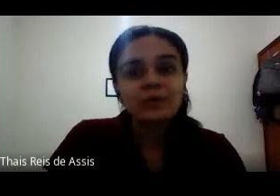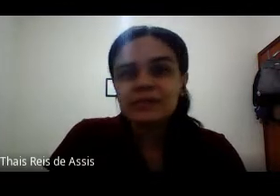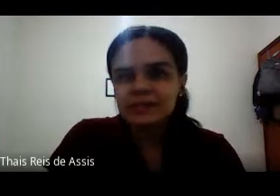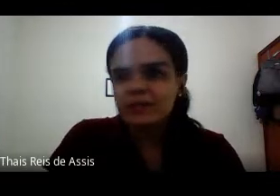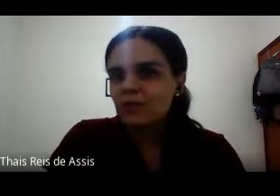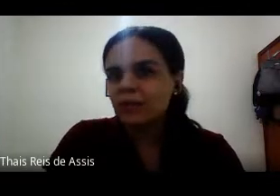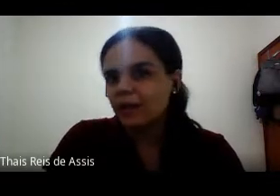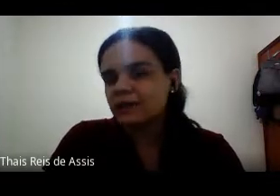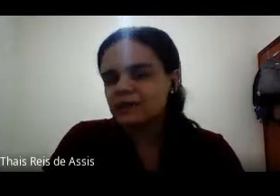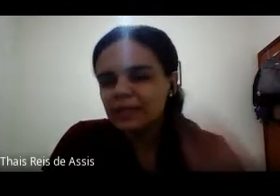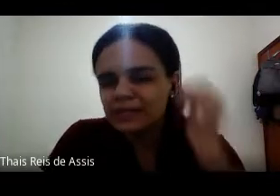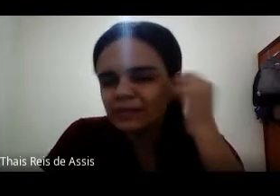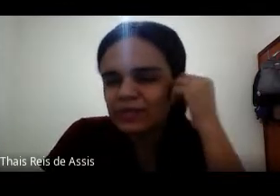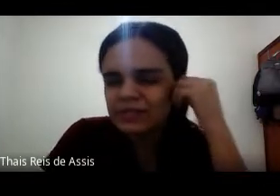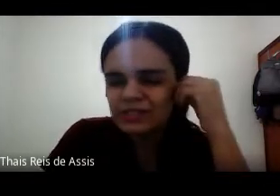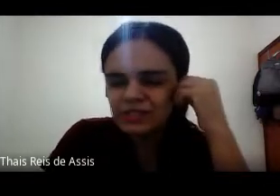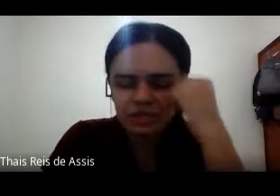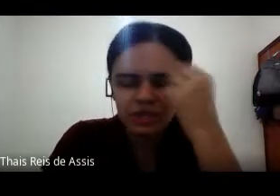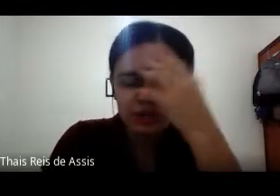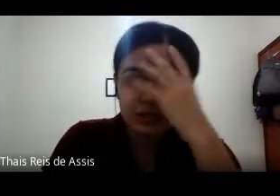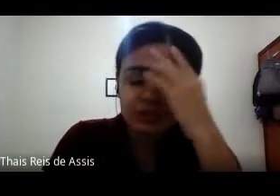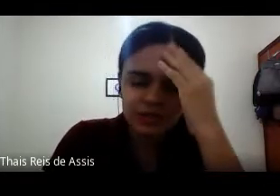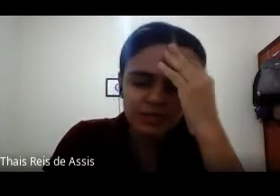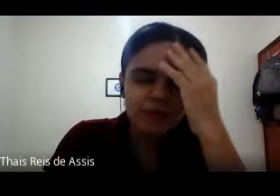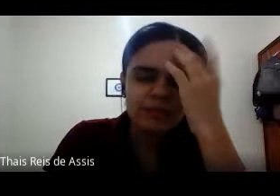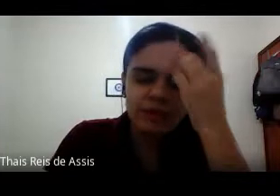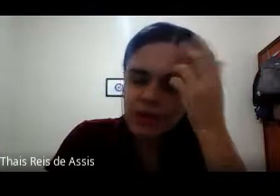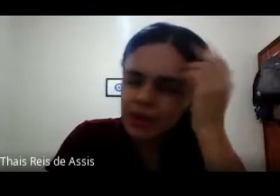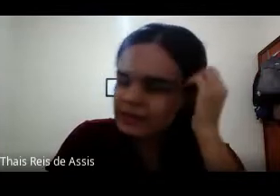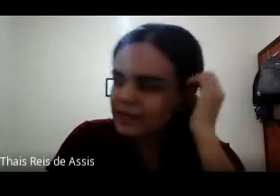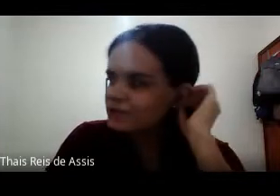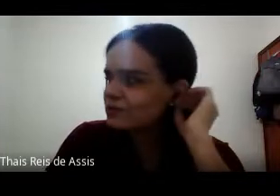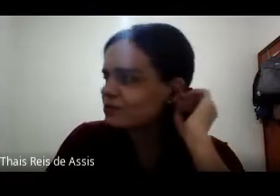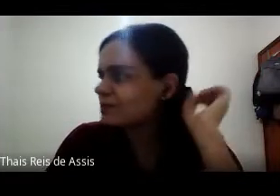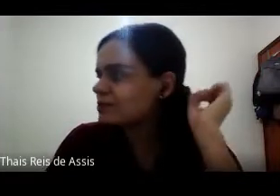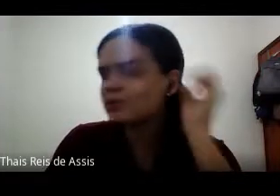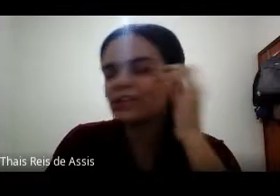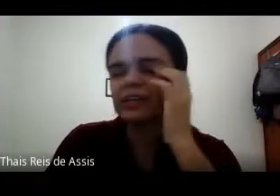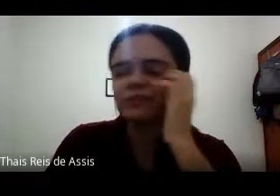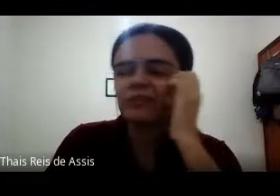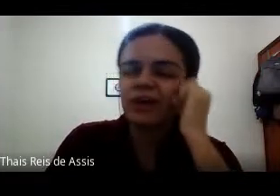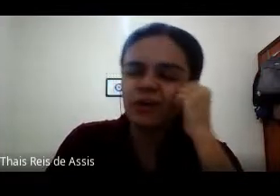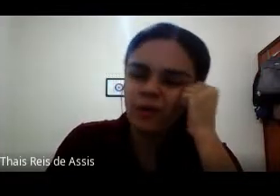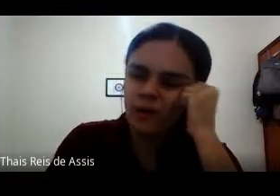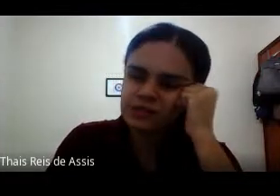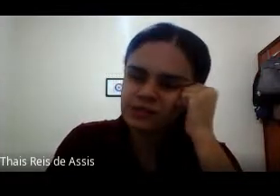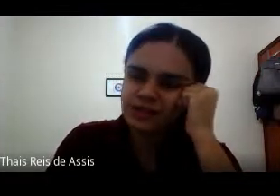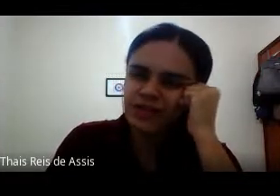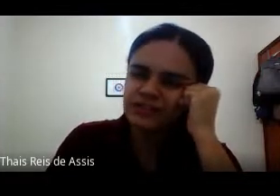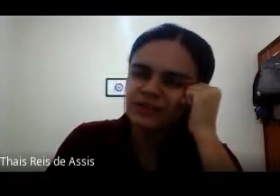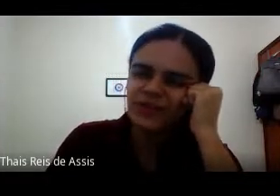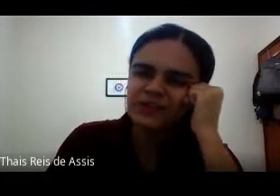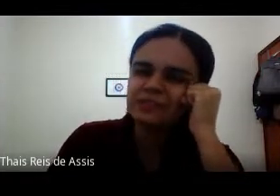Não consegue se comunicar. Isso acontece muitas vezes, isso já aconteceu comigo, de eu ler texto de pessoas, de ler livro, eu ficar, nossa